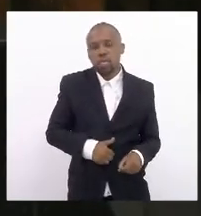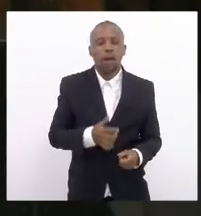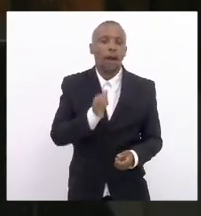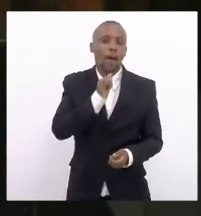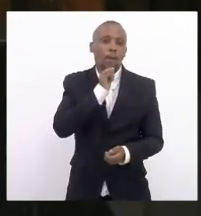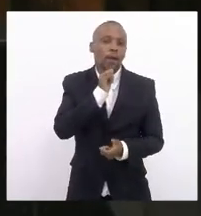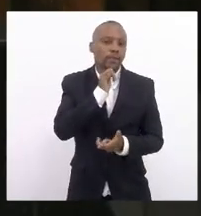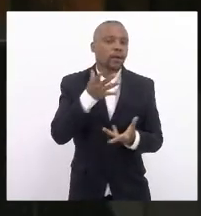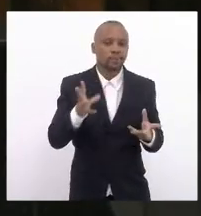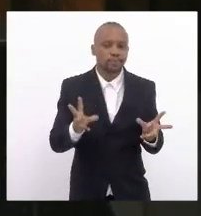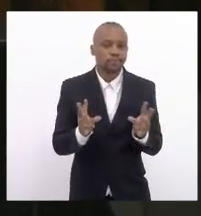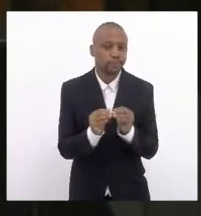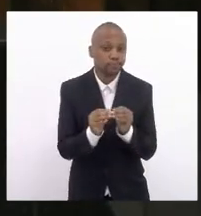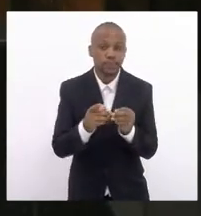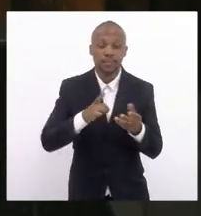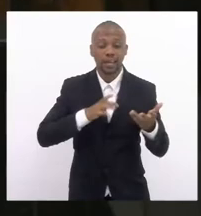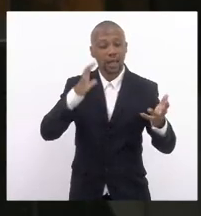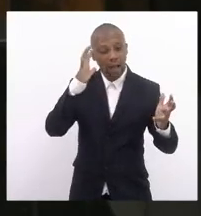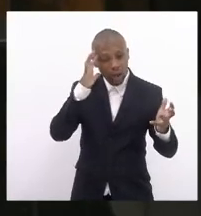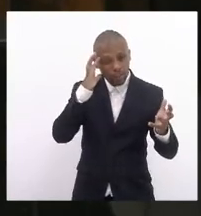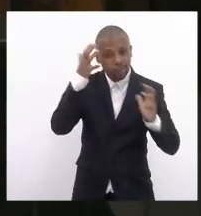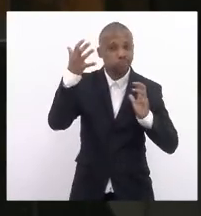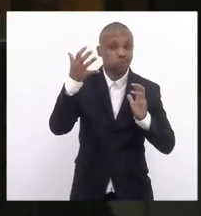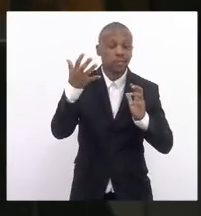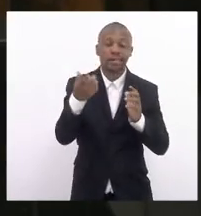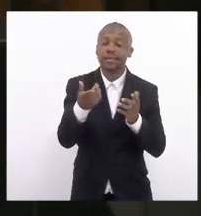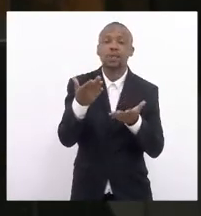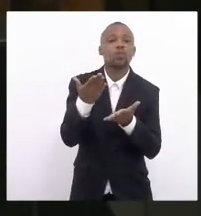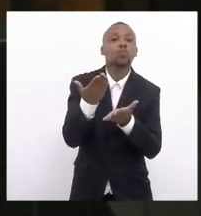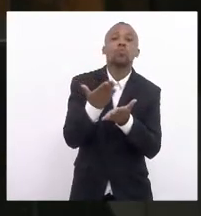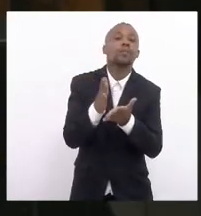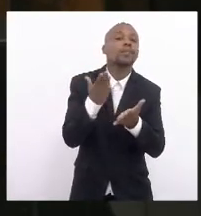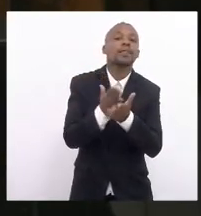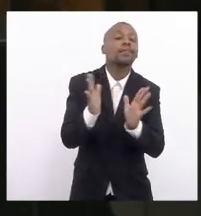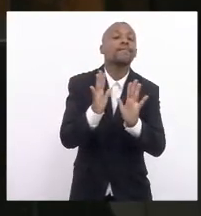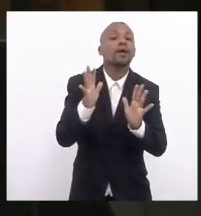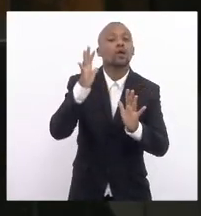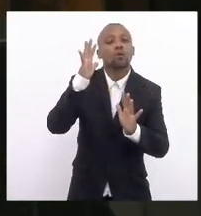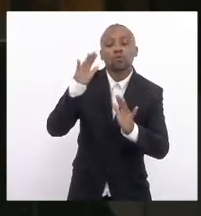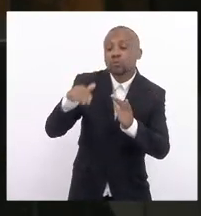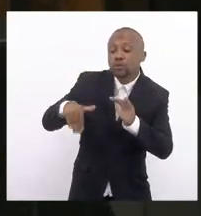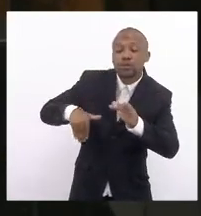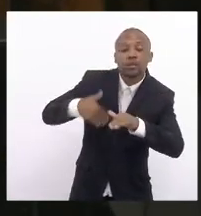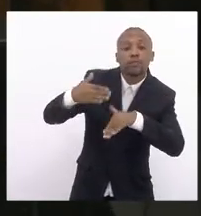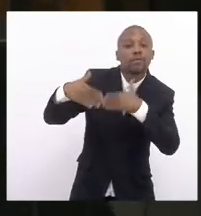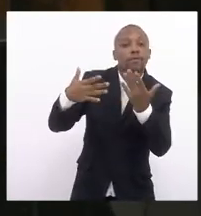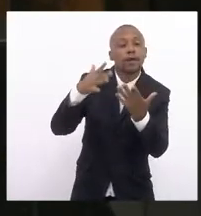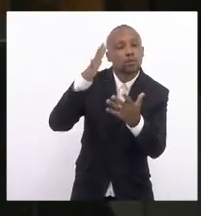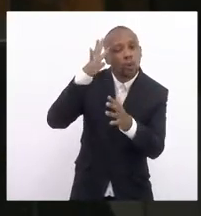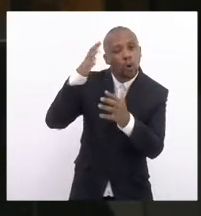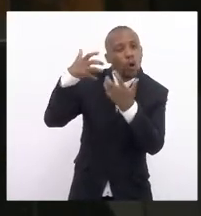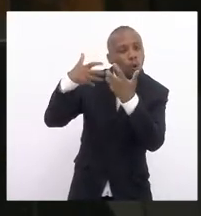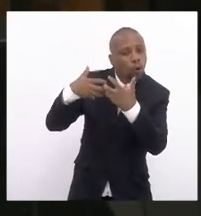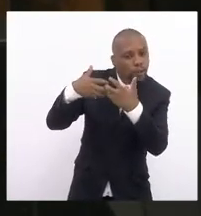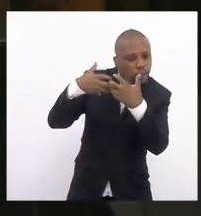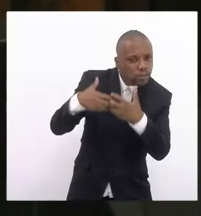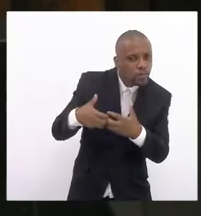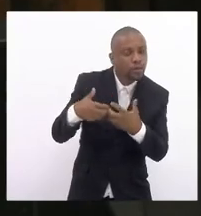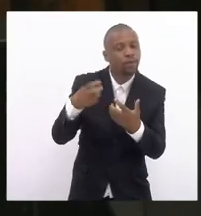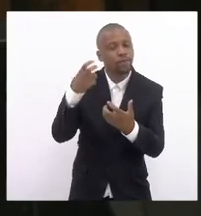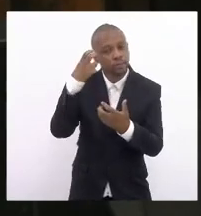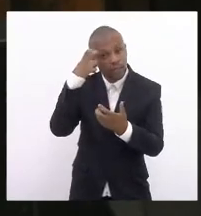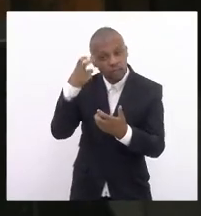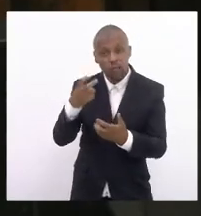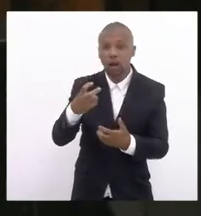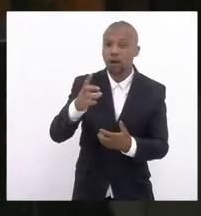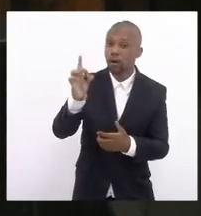certas situações que não têm a ver com o desenvolvimento cognitivo, com o desenvolvimento intelectual da pessoa com deficiência, que